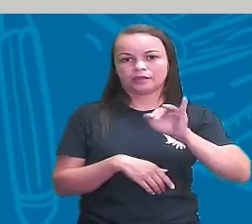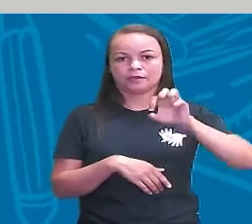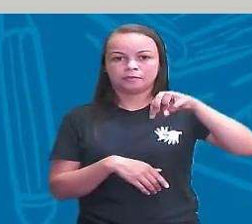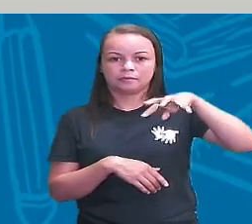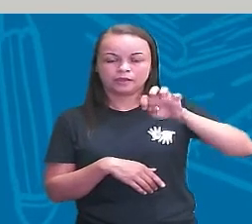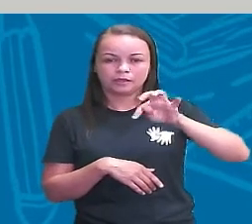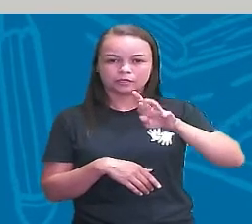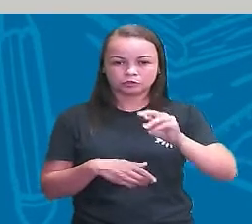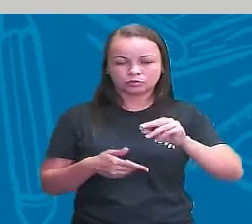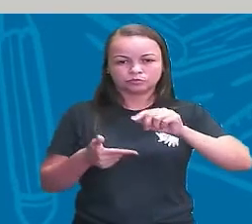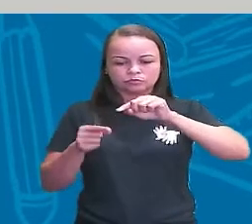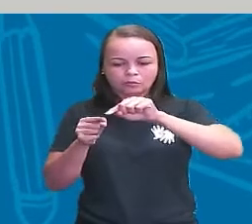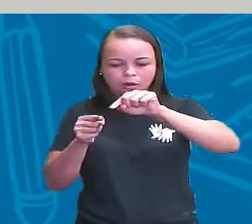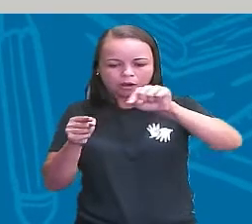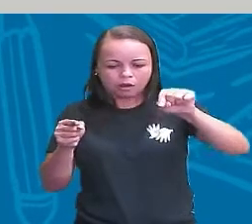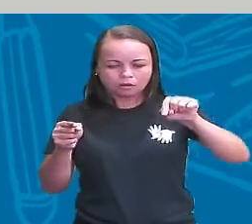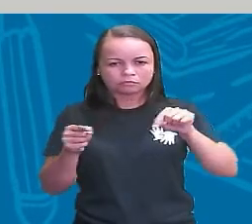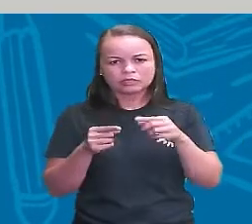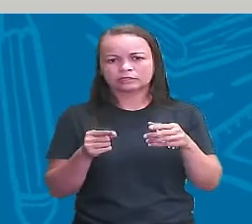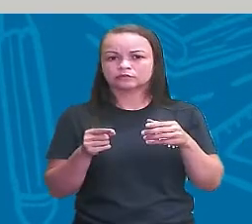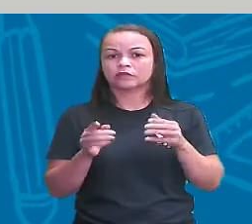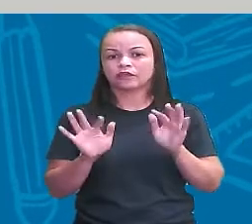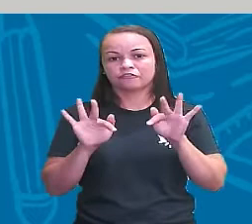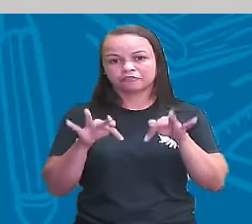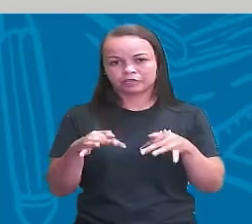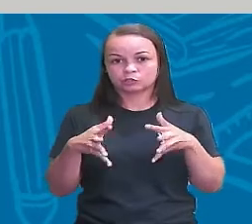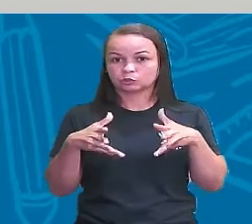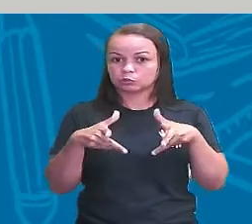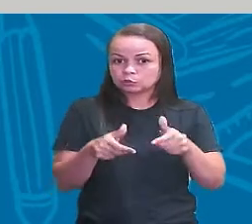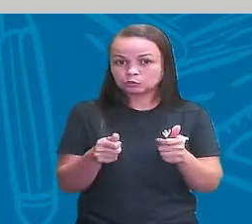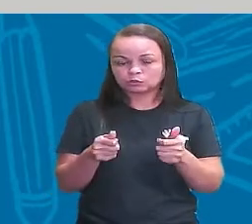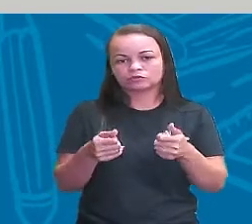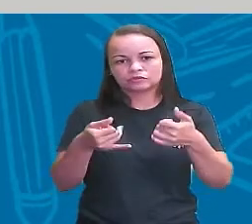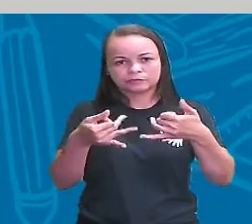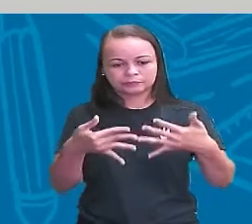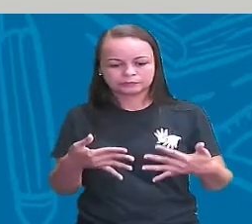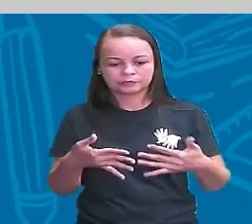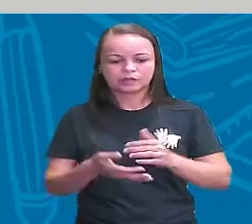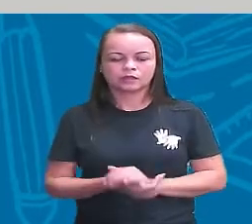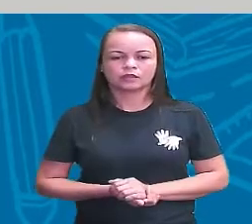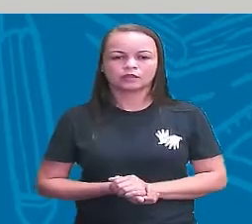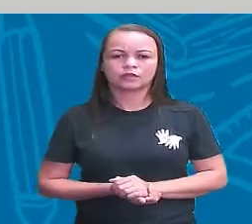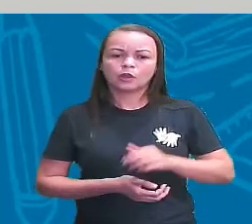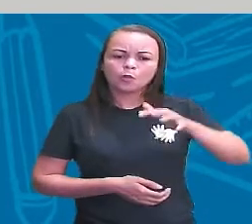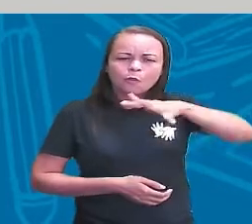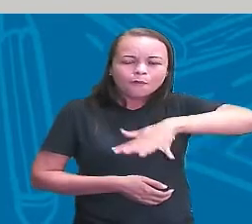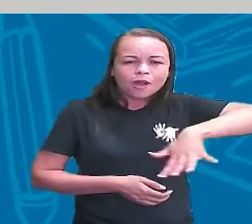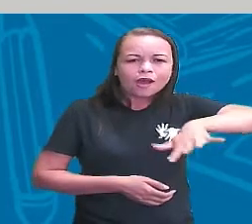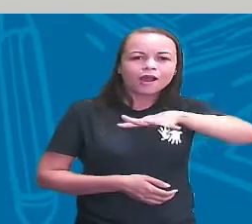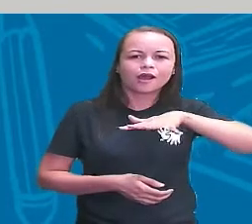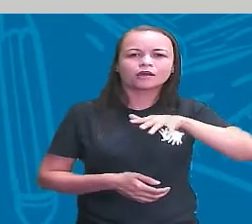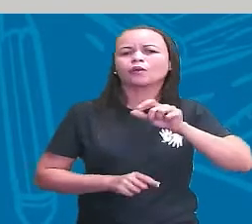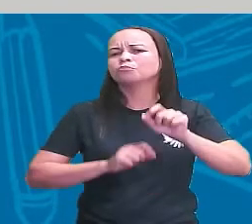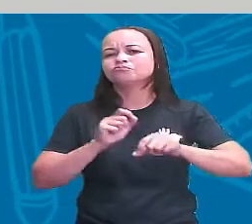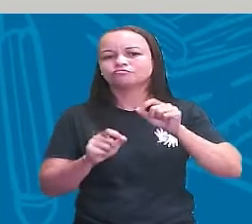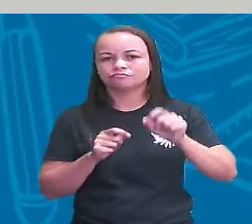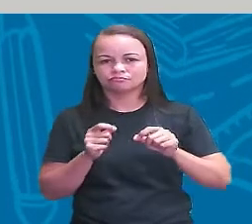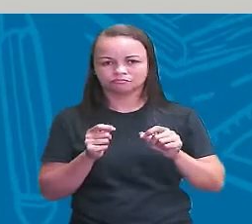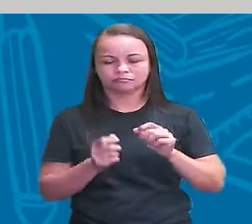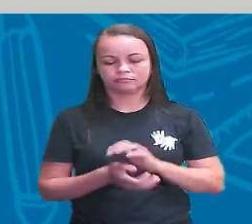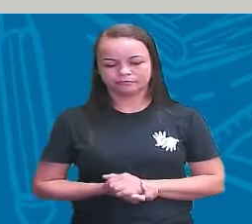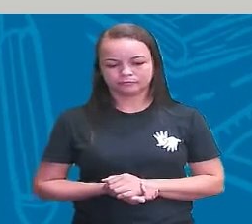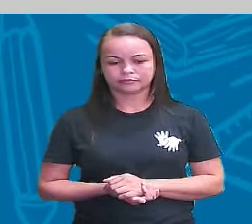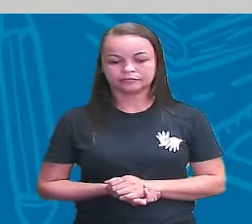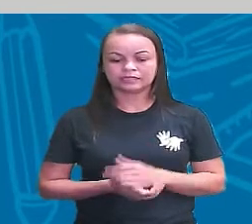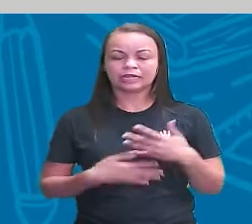cartesiano, enfim, tudo, tá? Então, ó, o que é uma área, né? Creio que vocês, muito